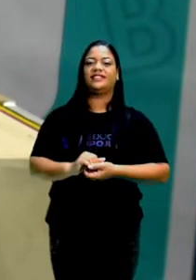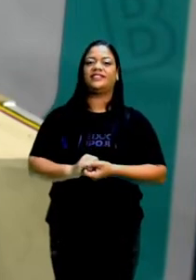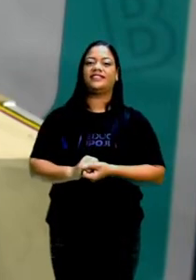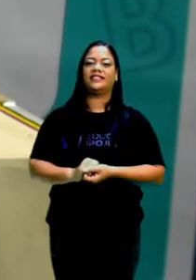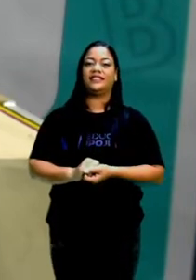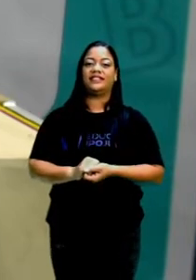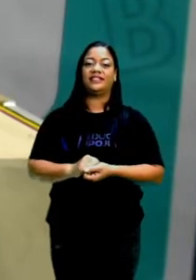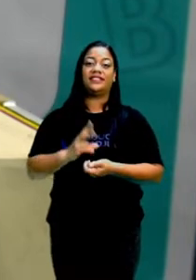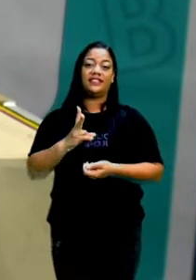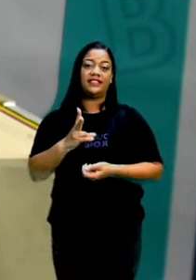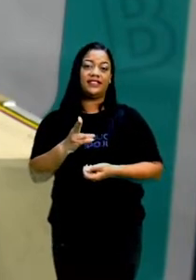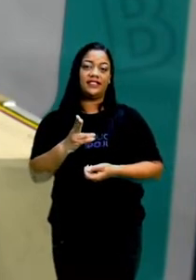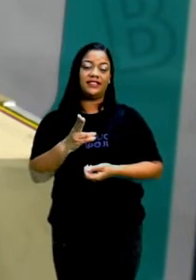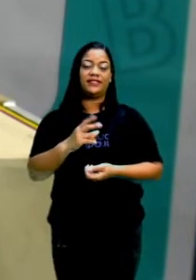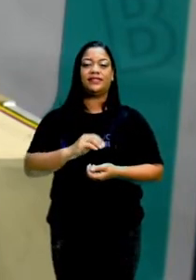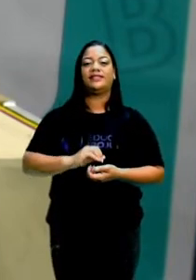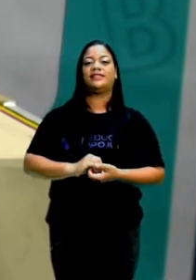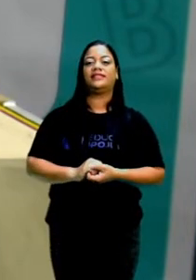tesoura,